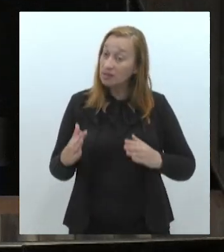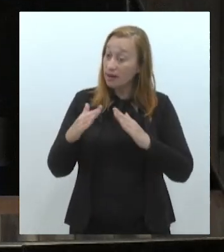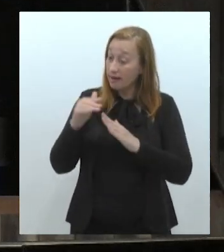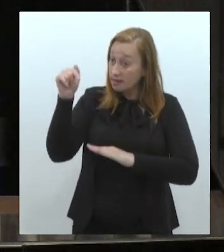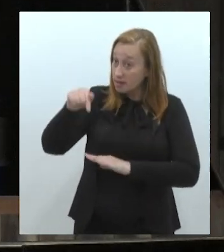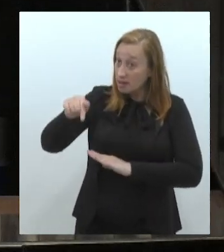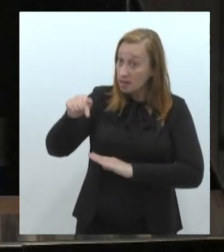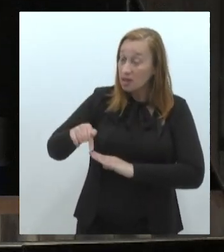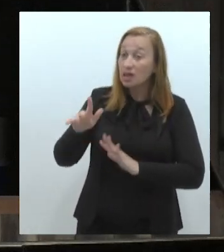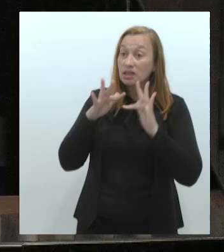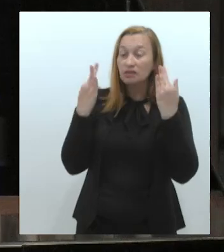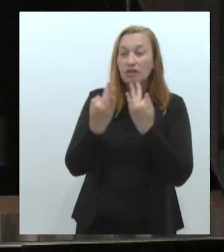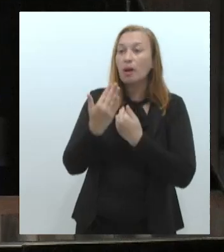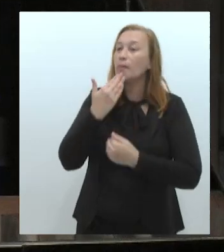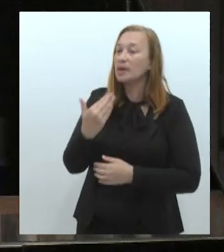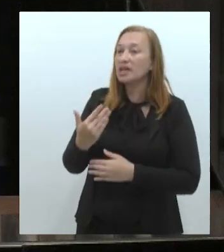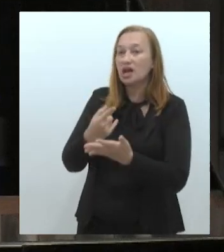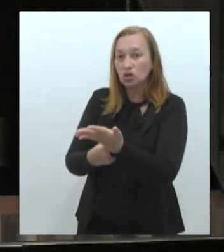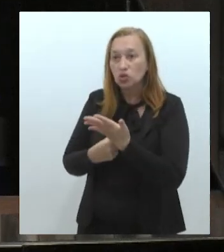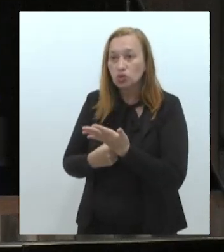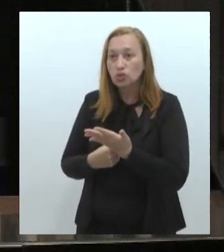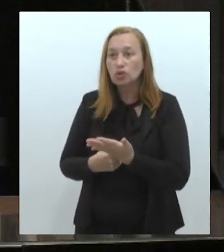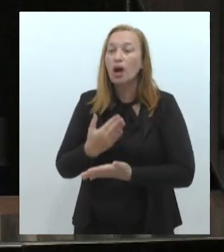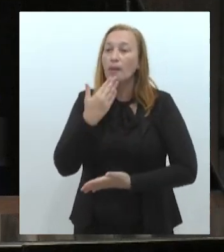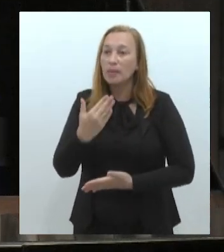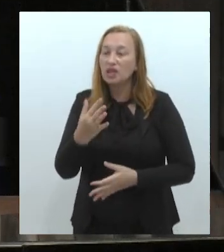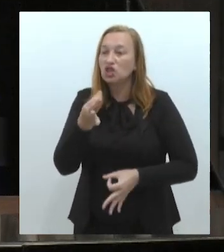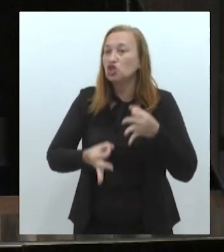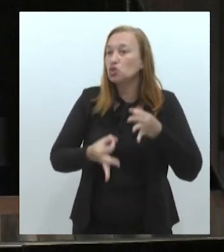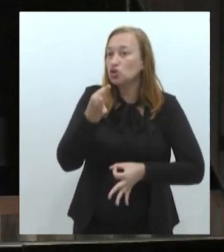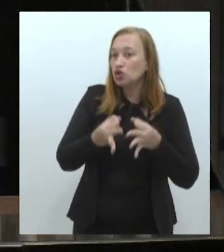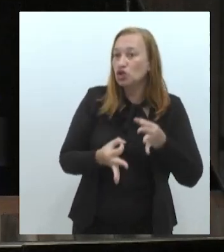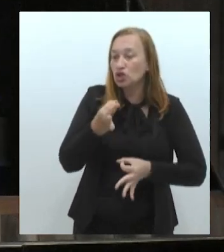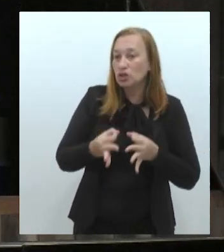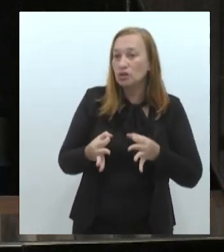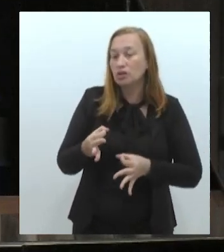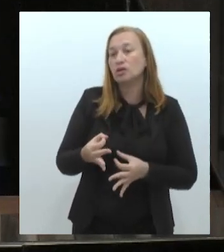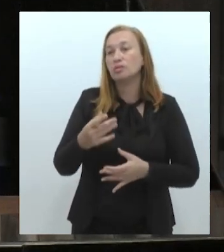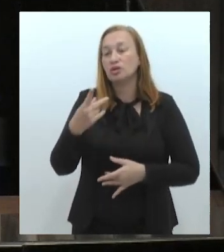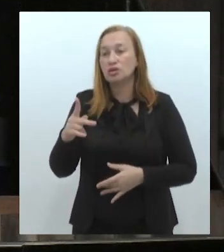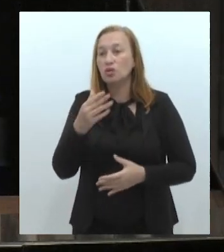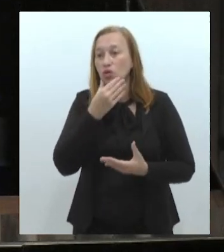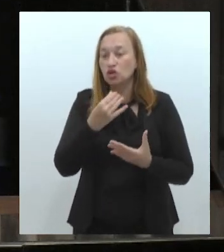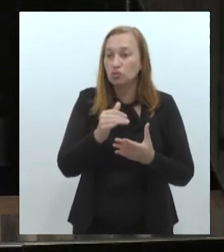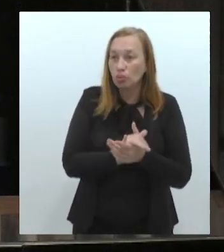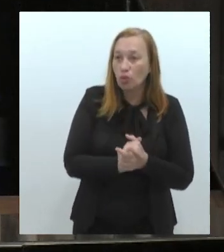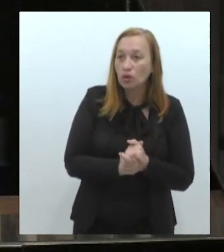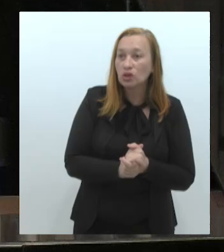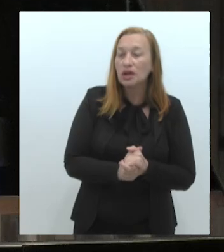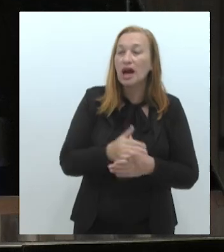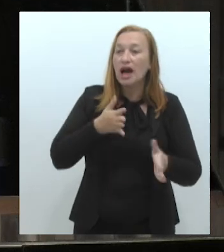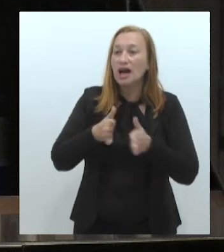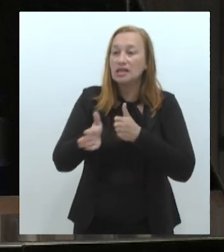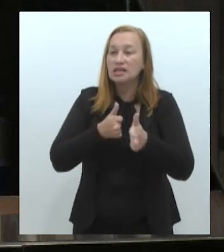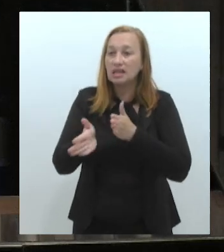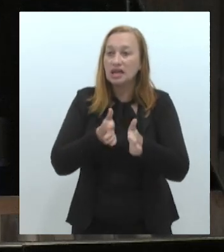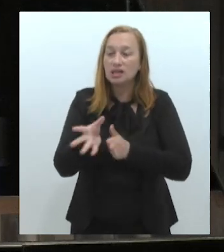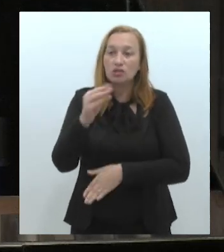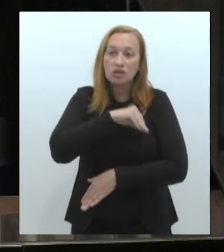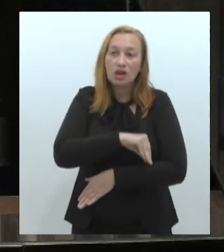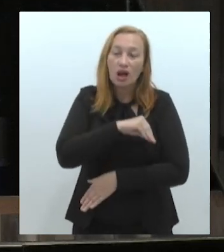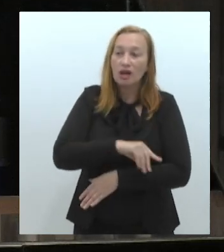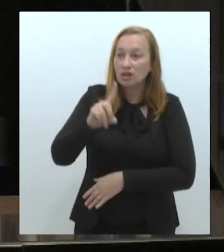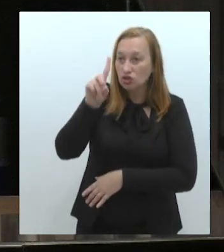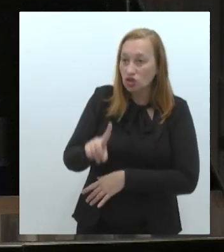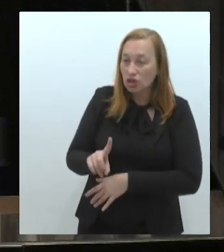aqui que essas famílias vêm pedir socorro, vêm pedir justiça pelo seu ente, vêm pedir acesso à pensão e direitos